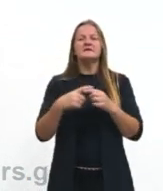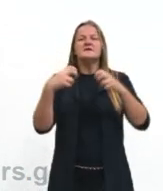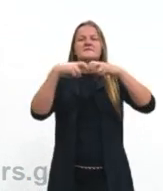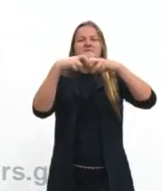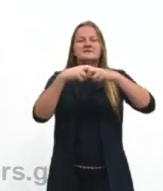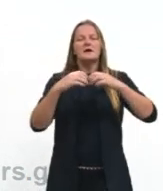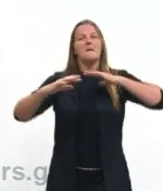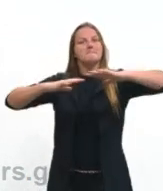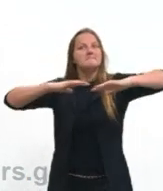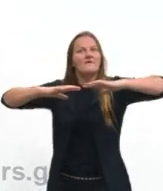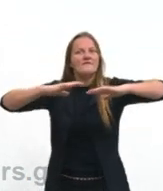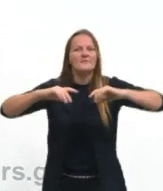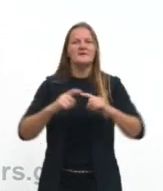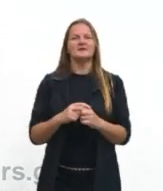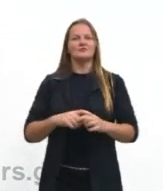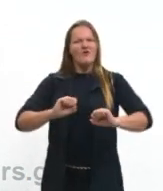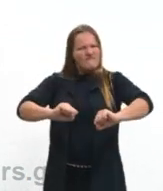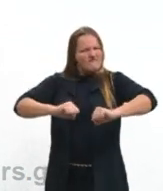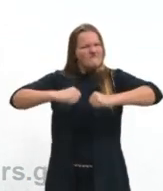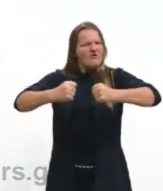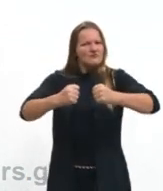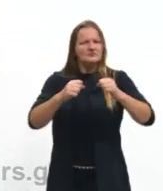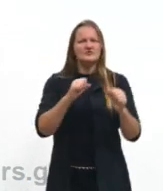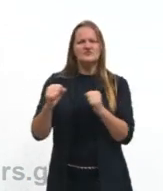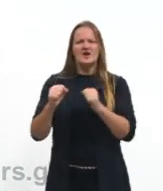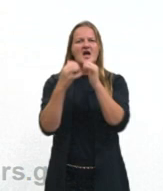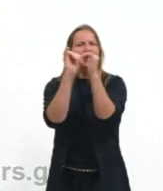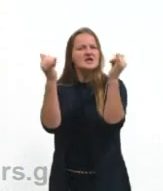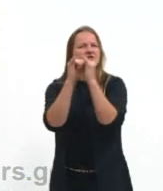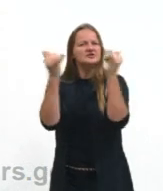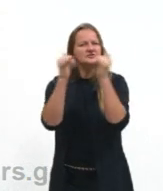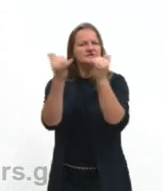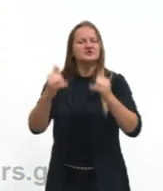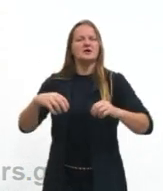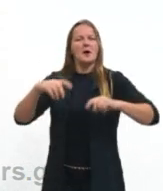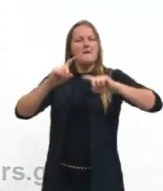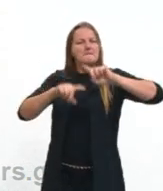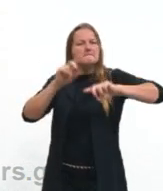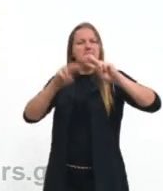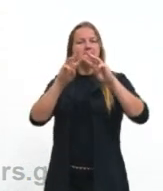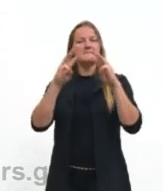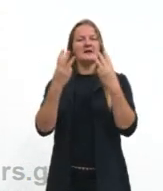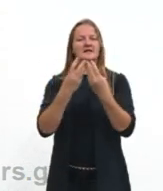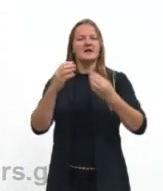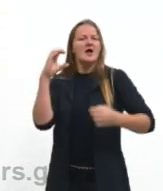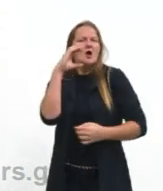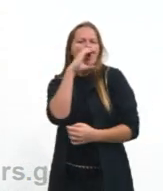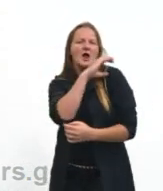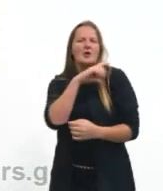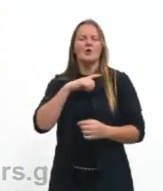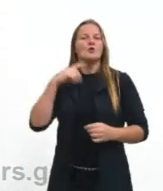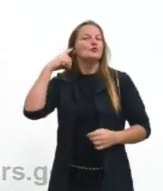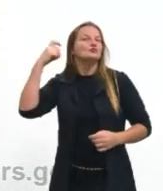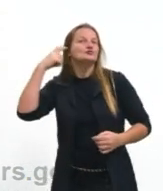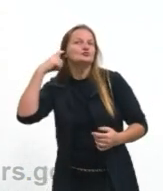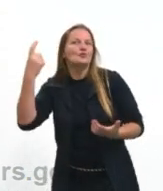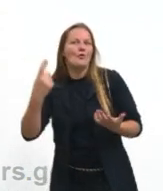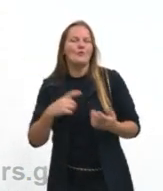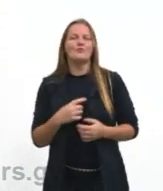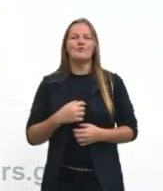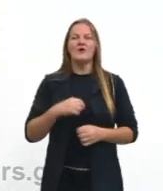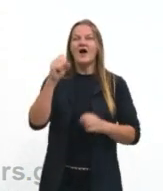estuda o movimento as forças a energia a matéria o calor o som